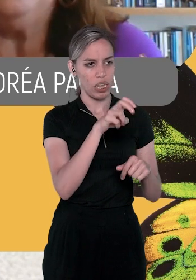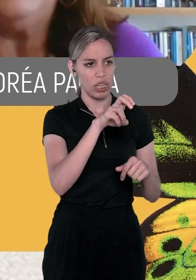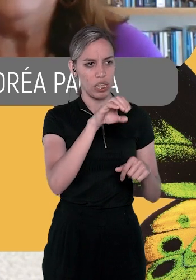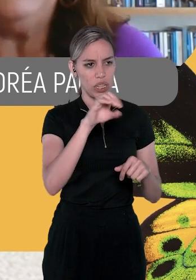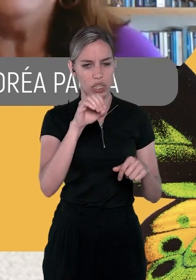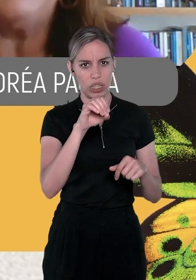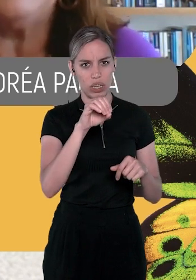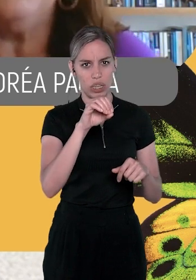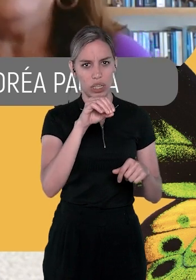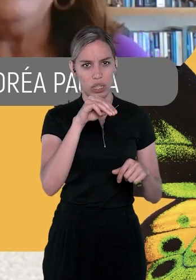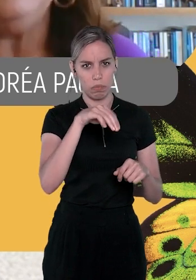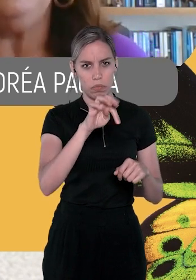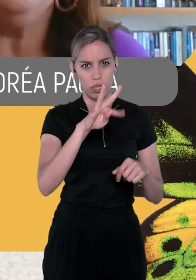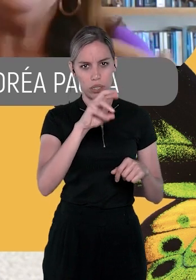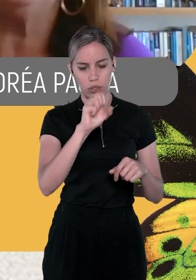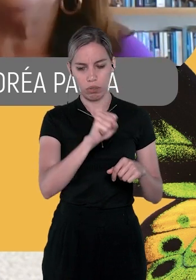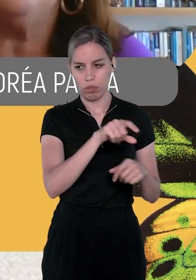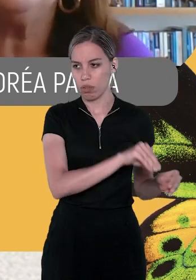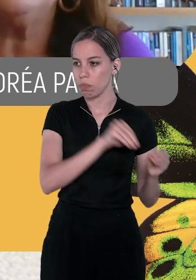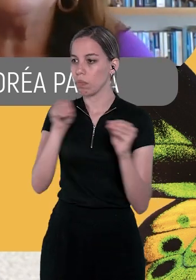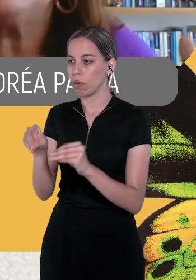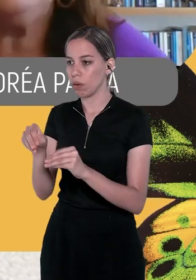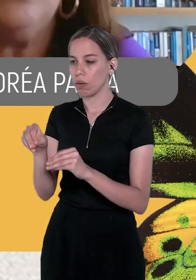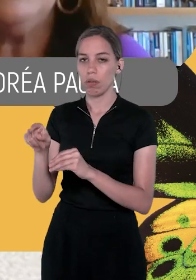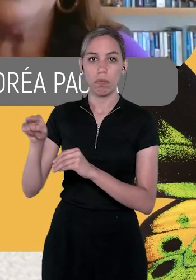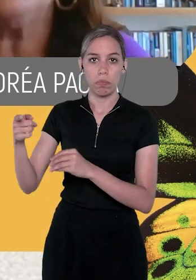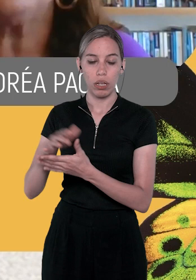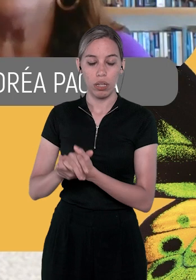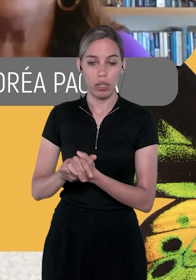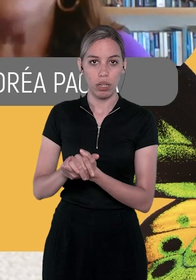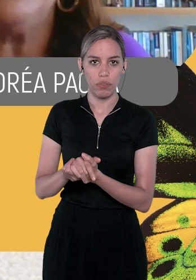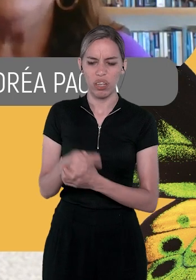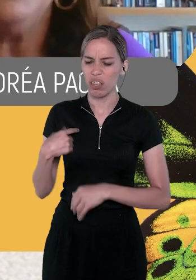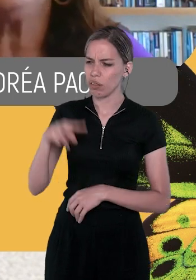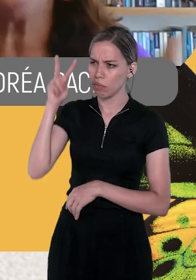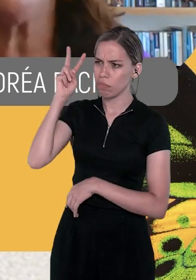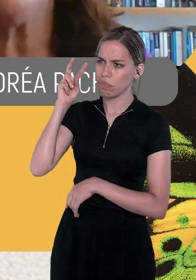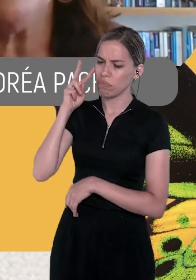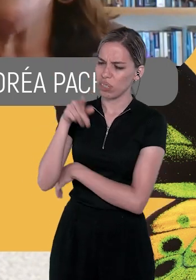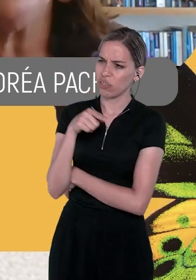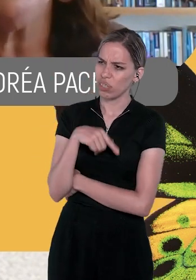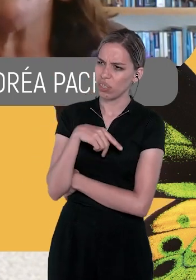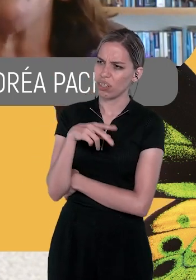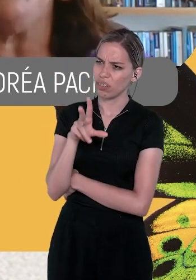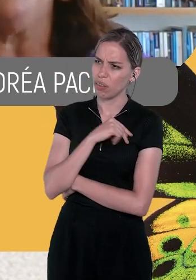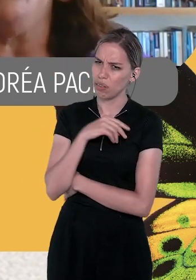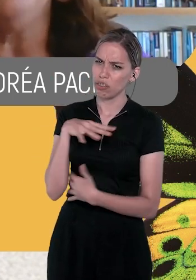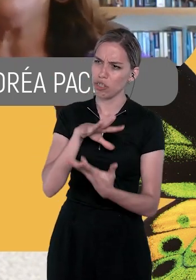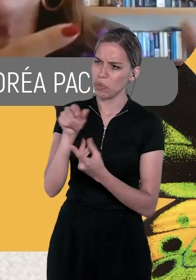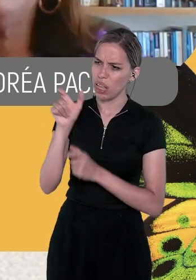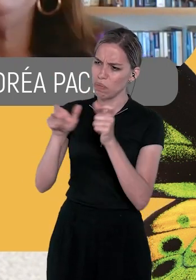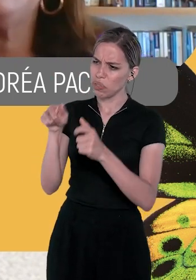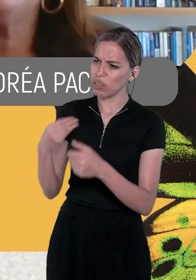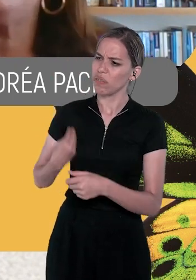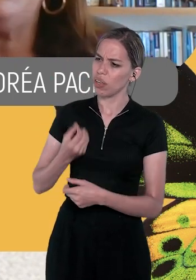me dando uma irritação, e o meu contraponto era sempre assim: em que mundo essas pessoas vivem? Essas pessoas vivem no mesmo mundo do que eu,